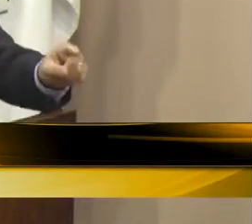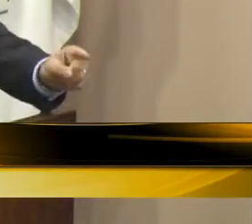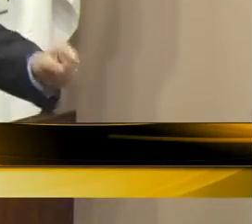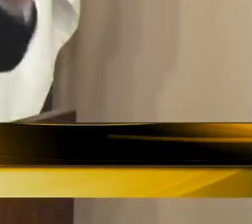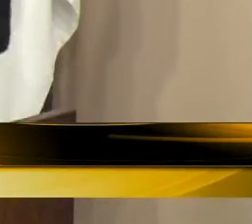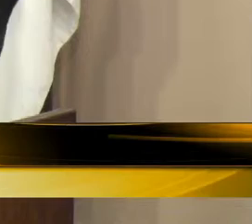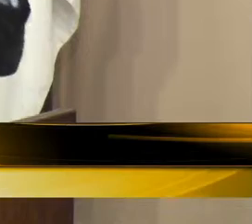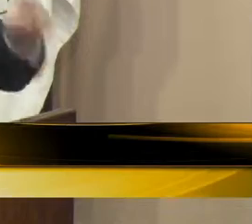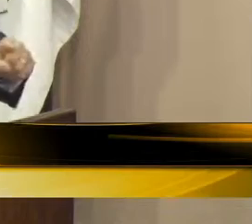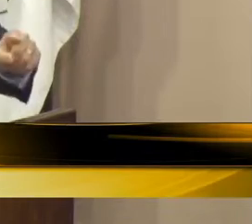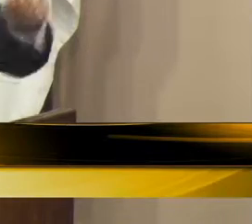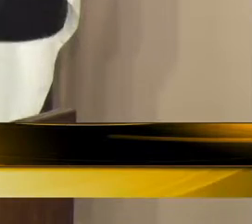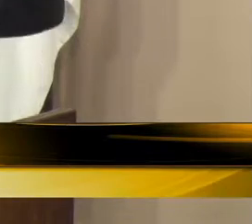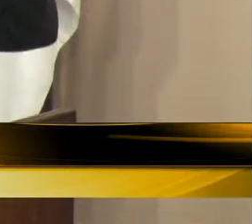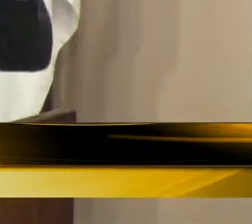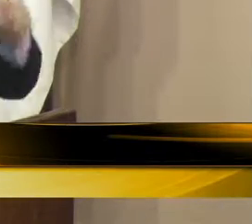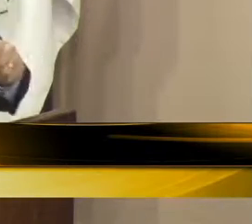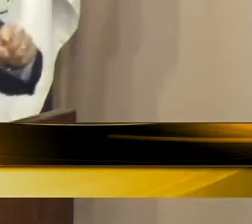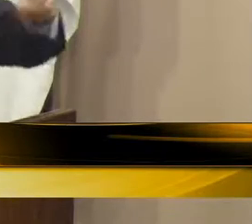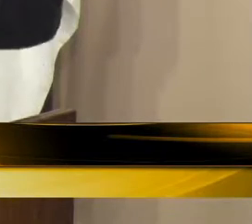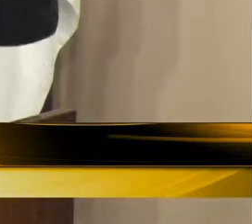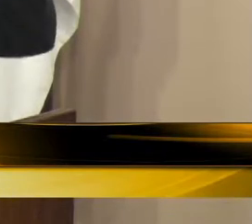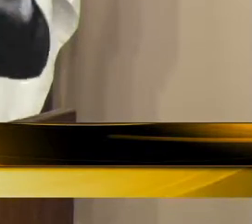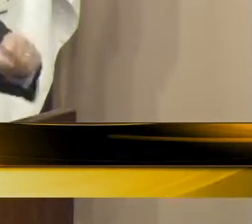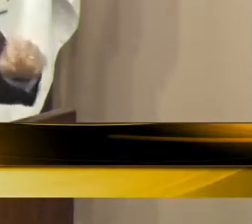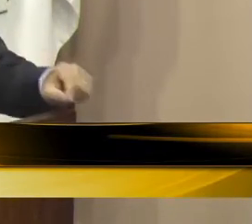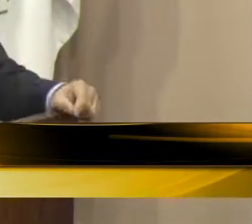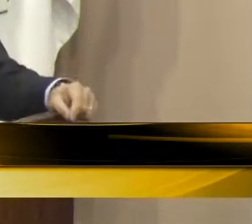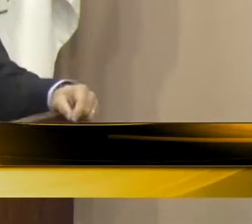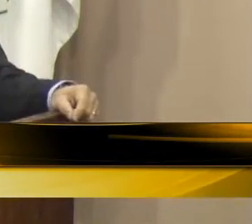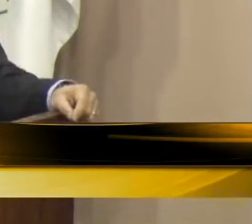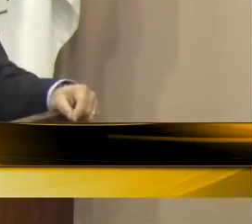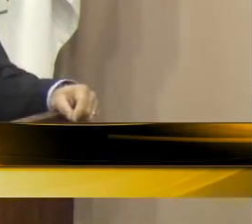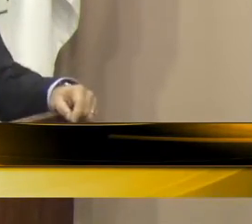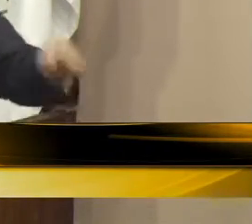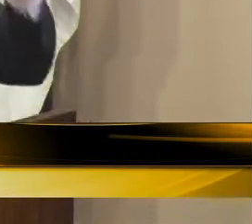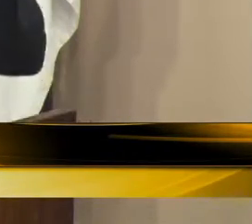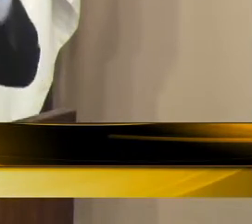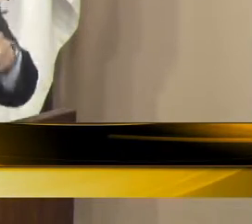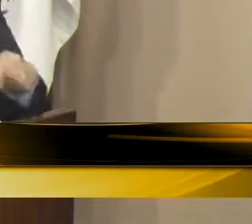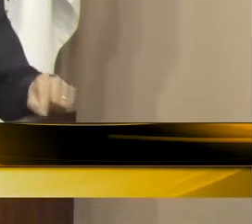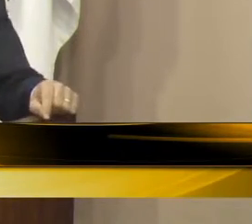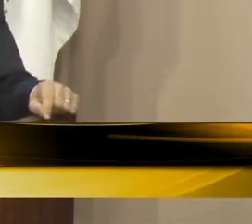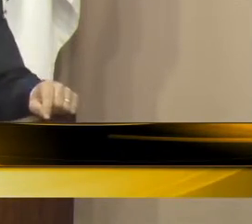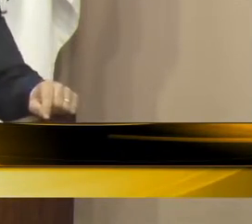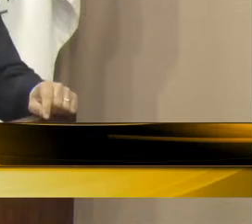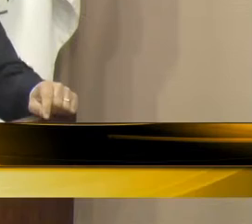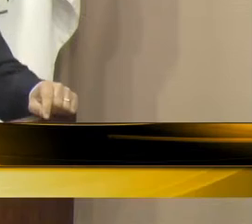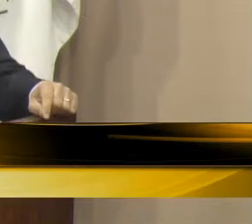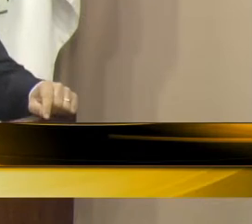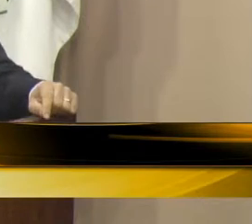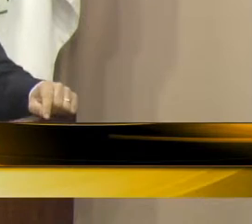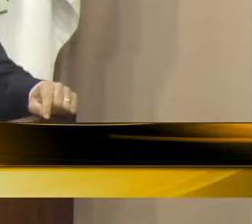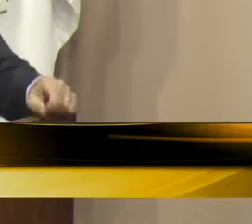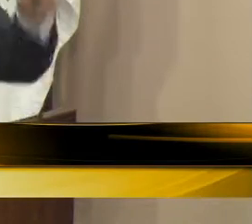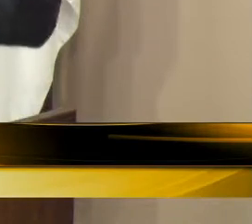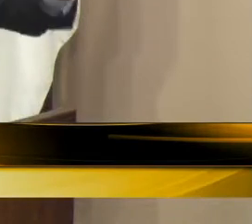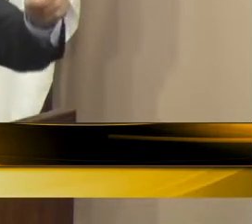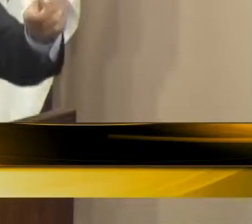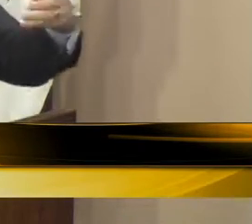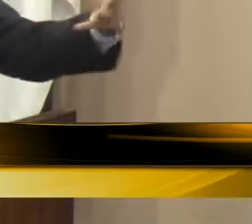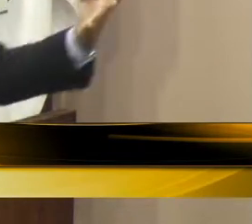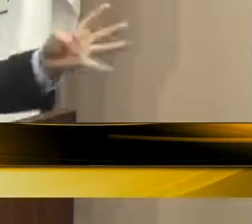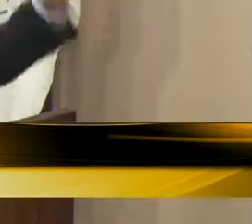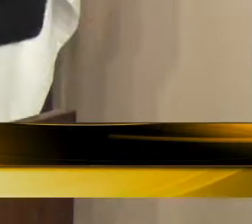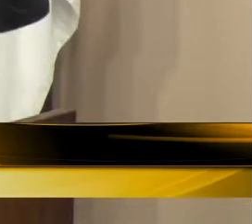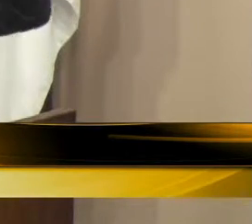administração, eficiência na aplicação dos recursos públicos. E o SAMAI tem feito isso, vereador Eloy, na sua